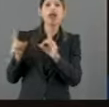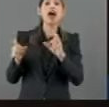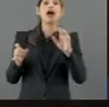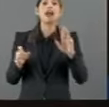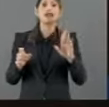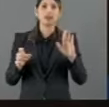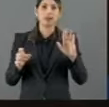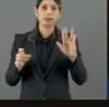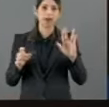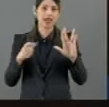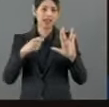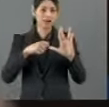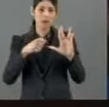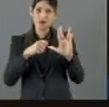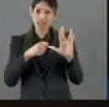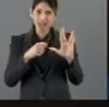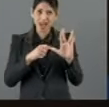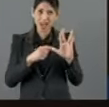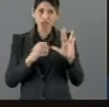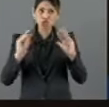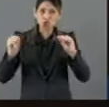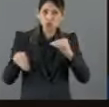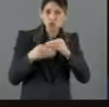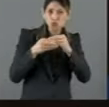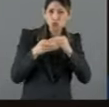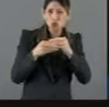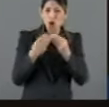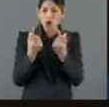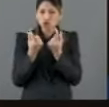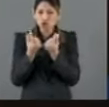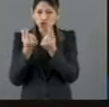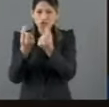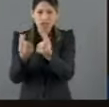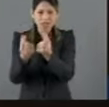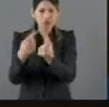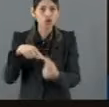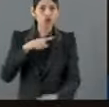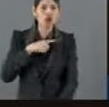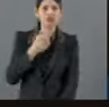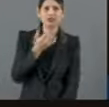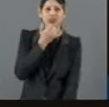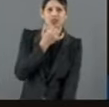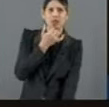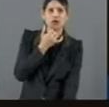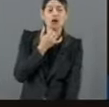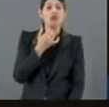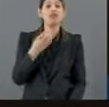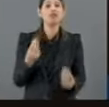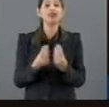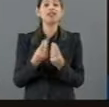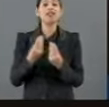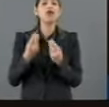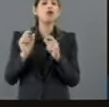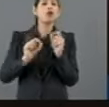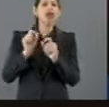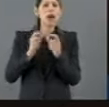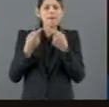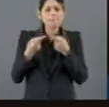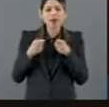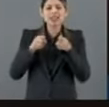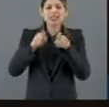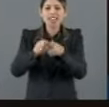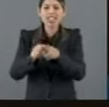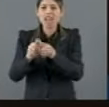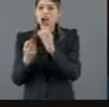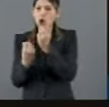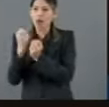medicinal com grana, desculpa, nós estamos fazendo uma parceria com a indústria do tabaco e com